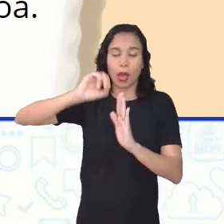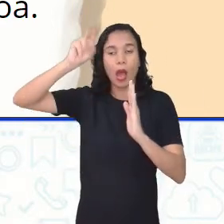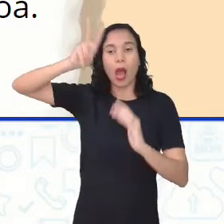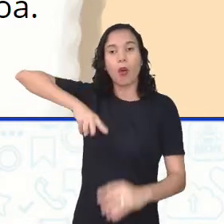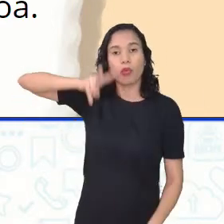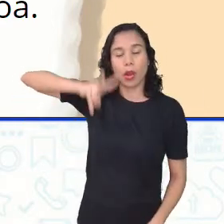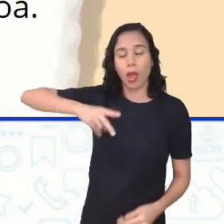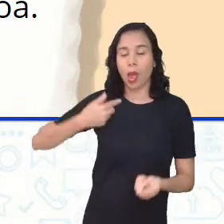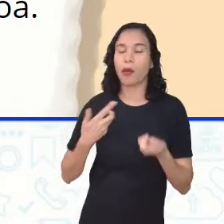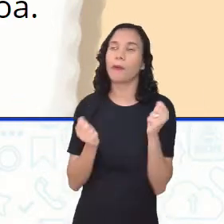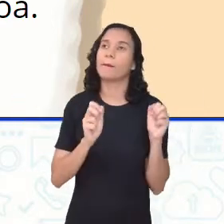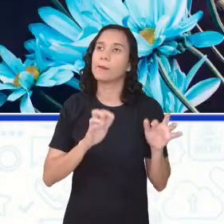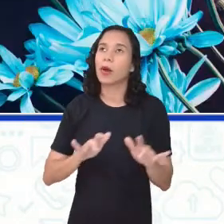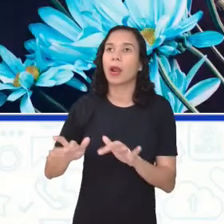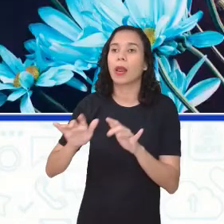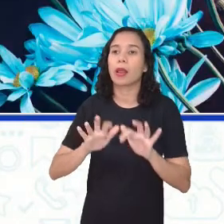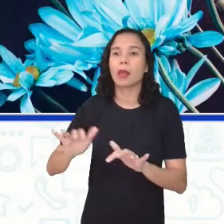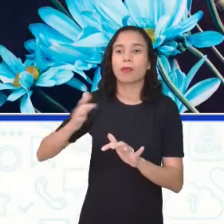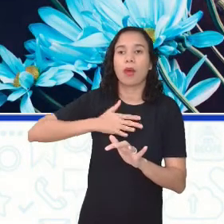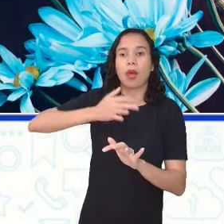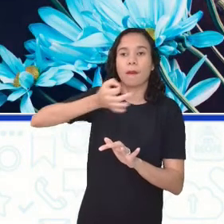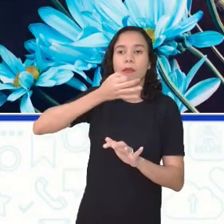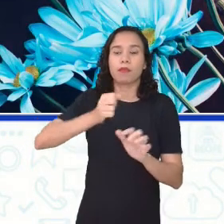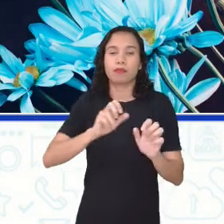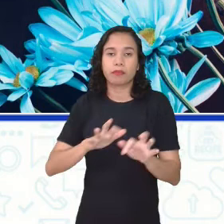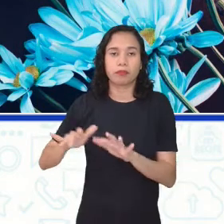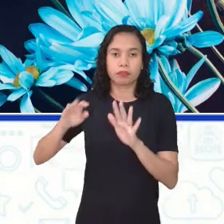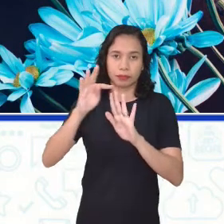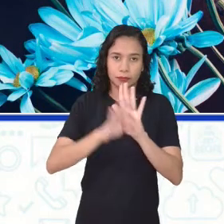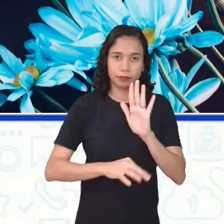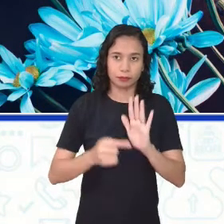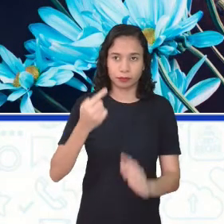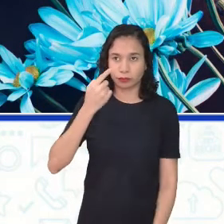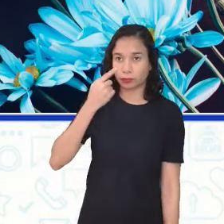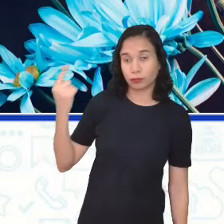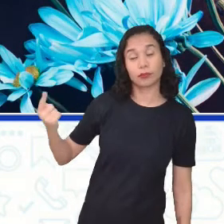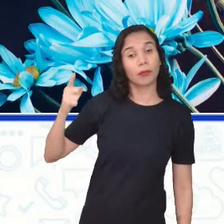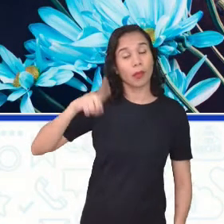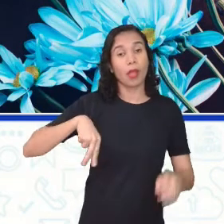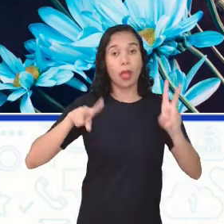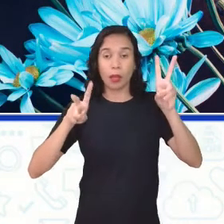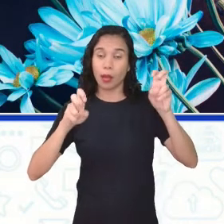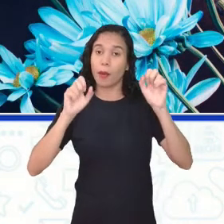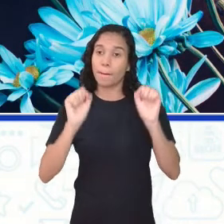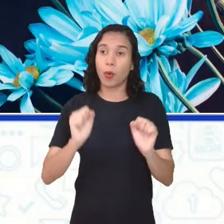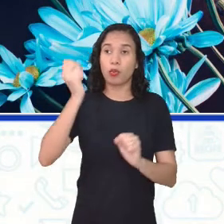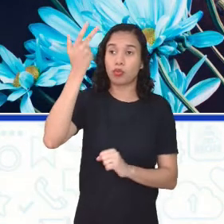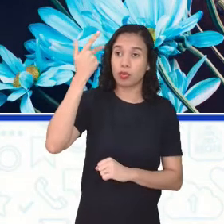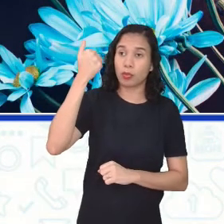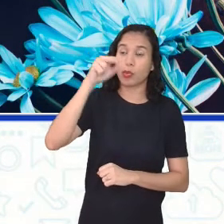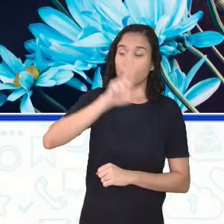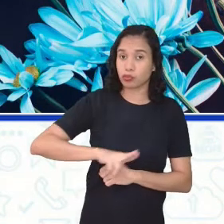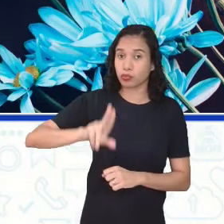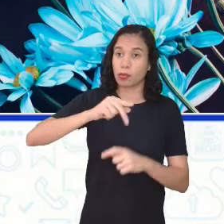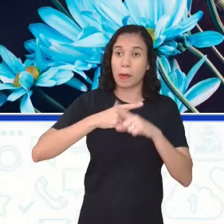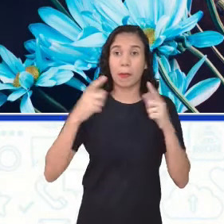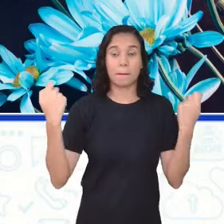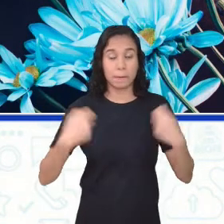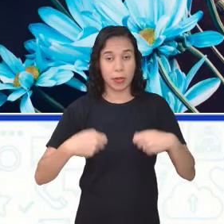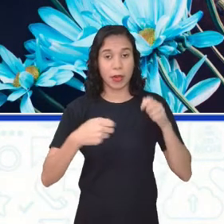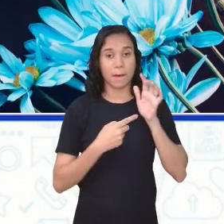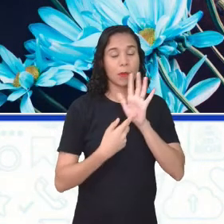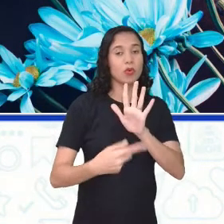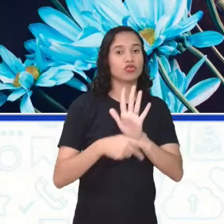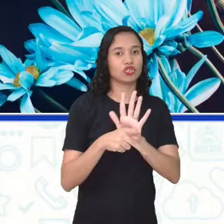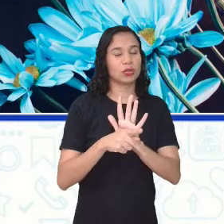trechinho dela, falar o que eu penso sobre o trecho. A citação pode ser feita normalmente, contudo, ela deve